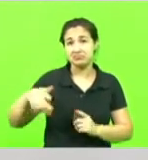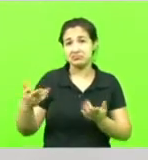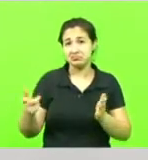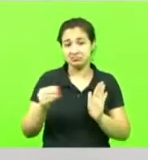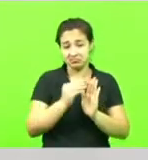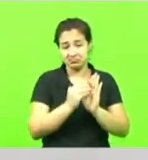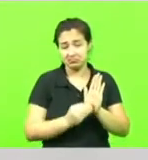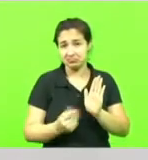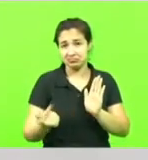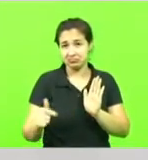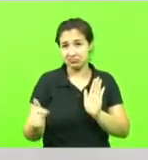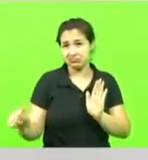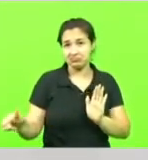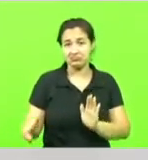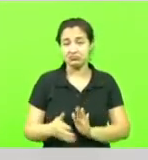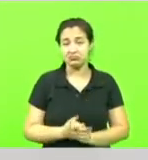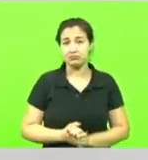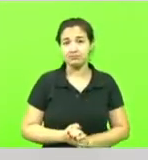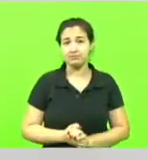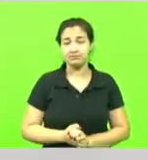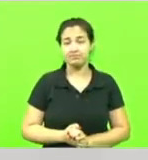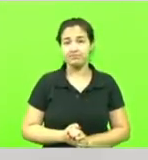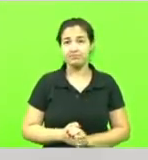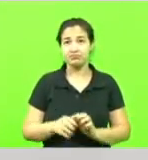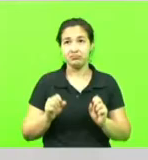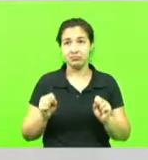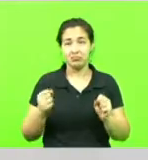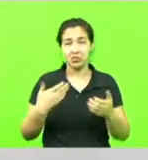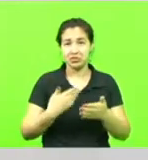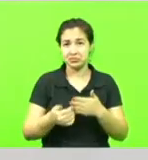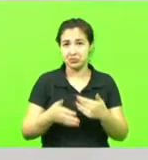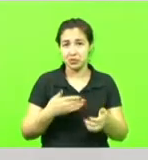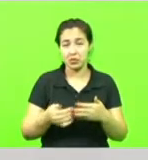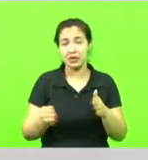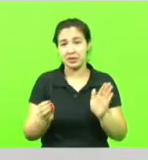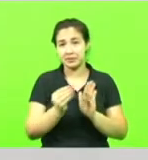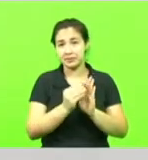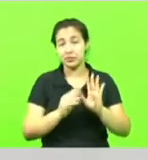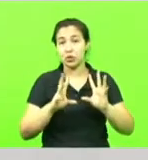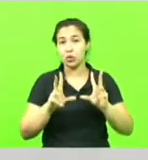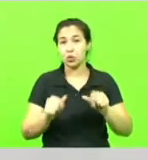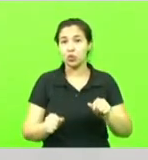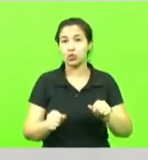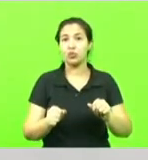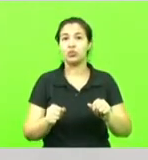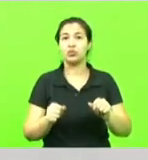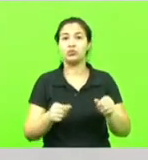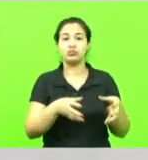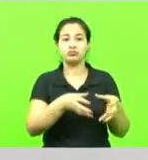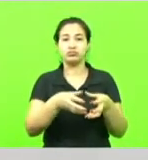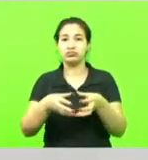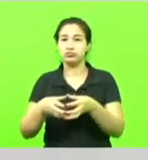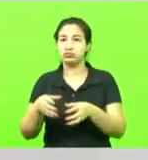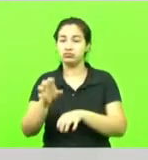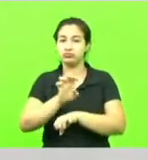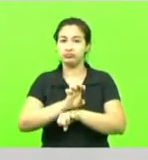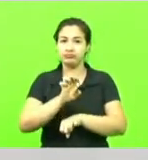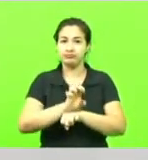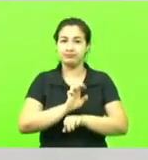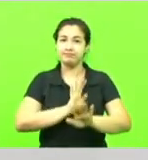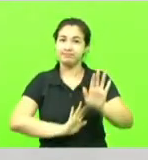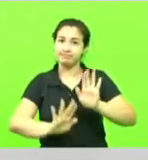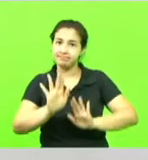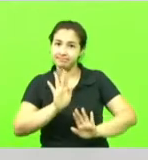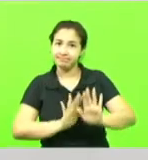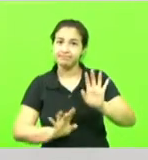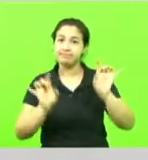está definido, qualquer coisa, entre outros, incluindo todas as etnias presentes no Estado. Com cuidado especial a salientar